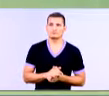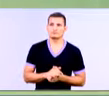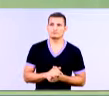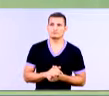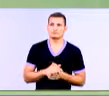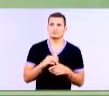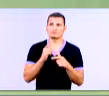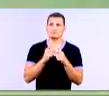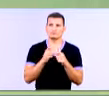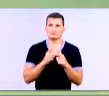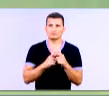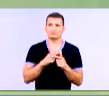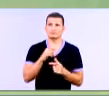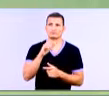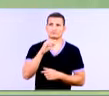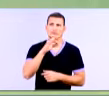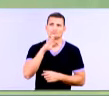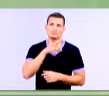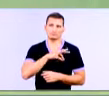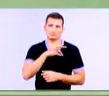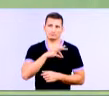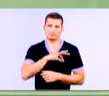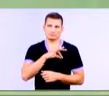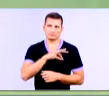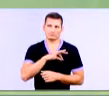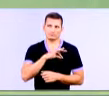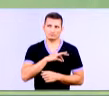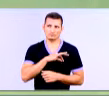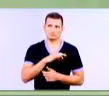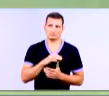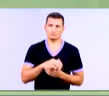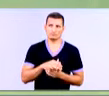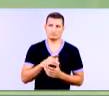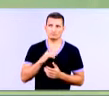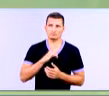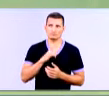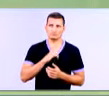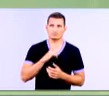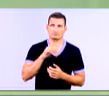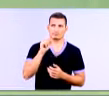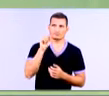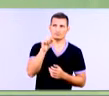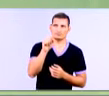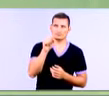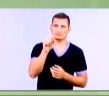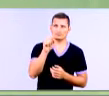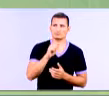Porque quando a gente definiu o salário, o número do salário, a gente colocou o salário